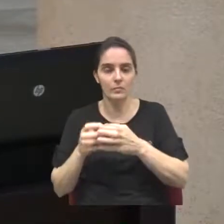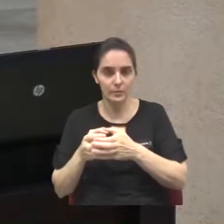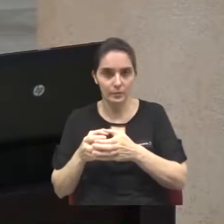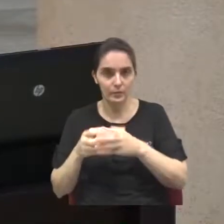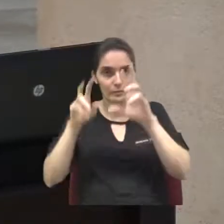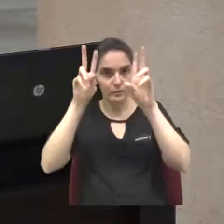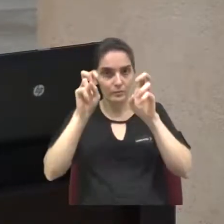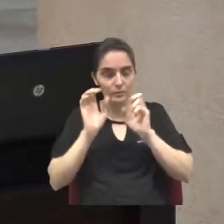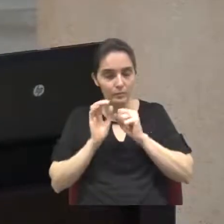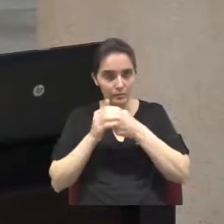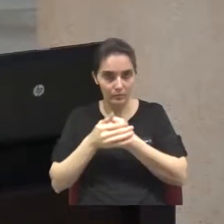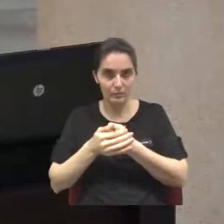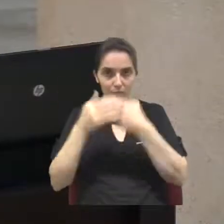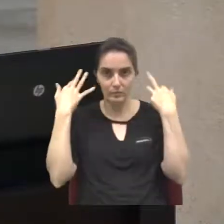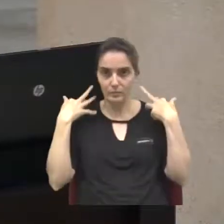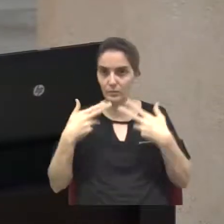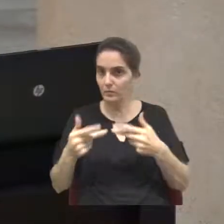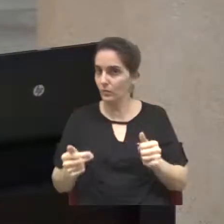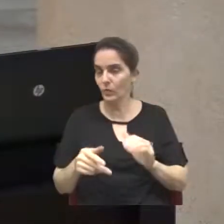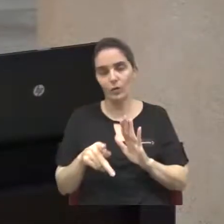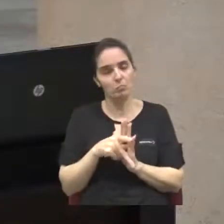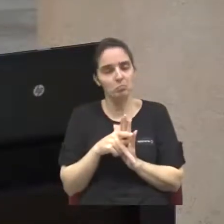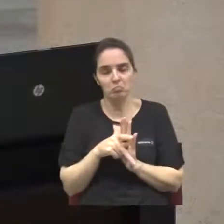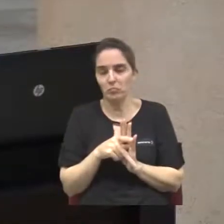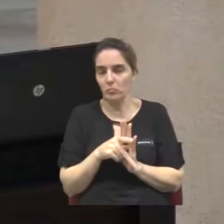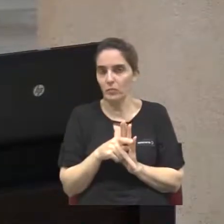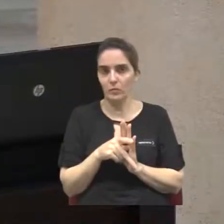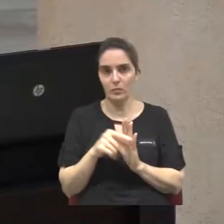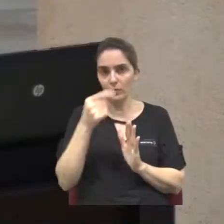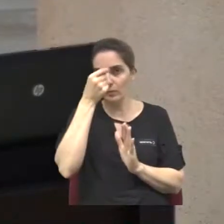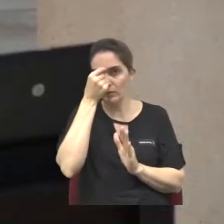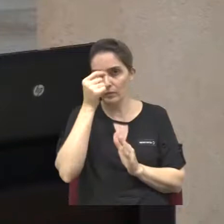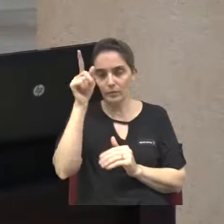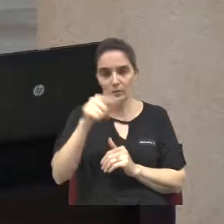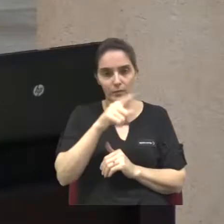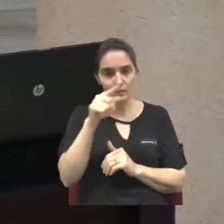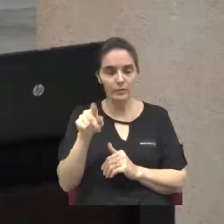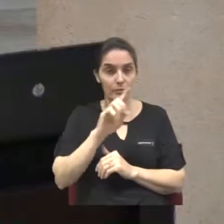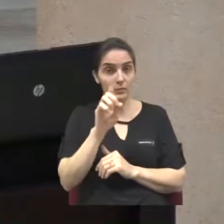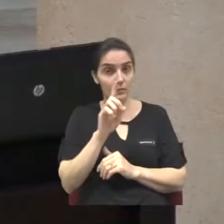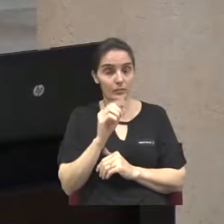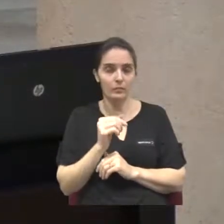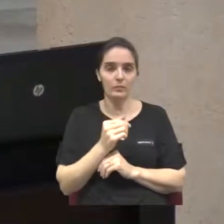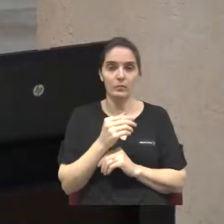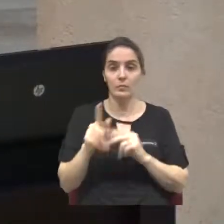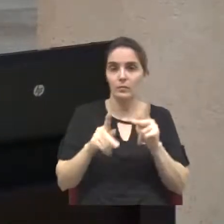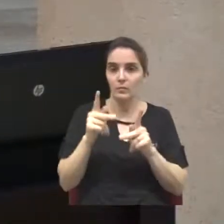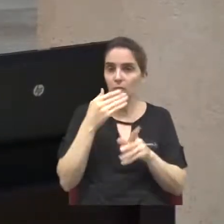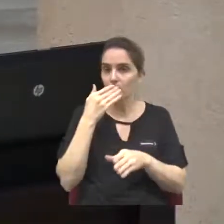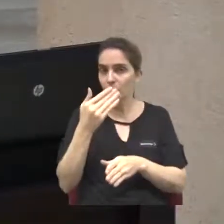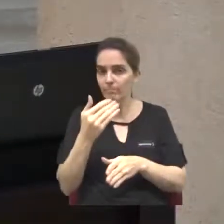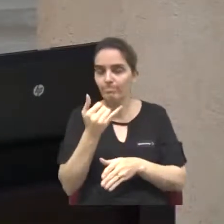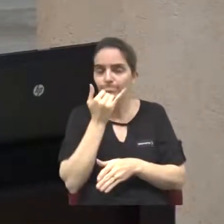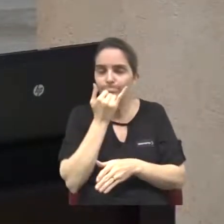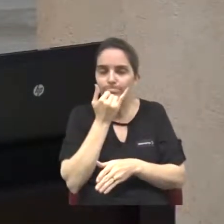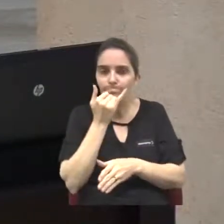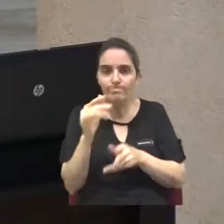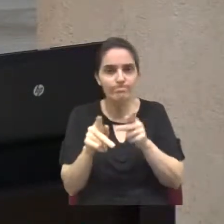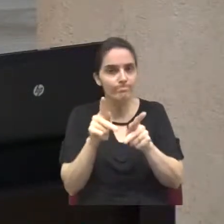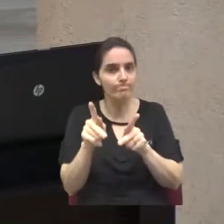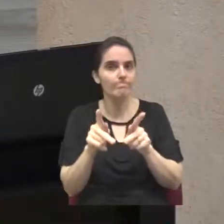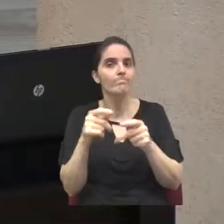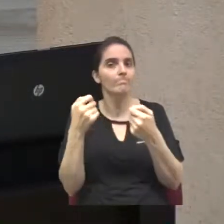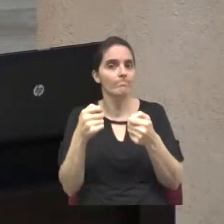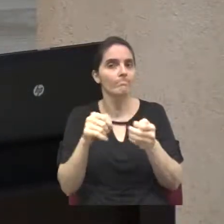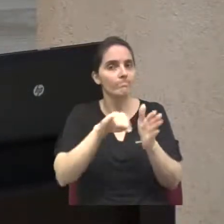Não é um projeto que o Jorge inventou, foi a população que pediu. Então, eu peço desculpa à população. Provavelmente, teremos que retirar isso